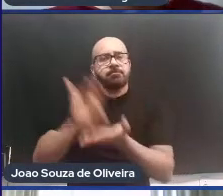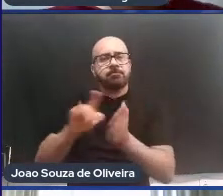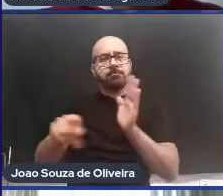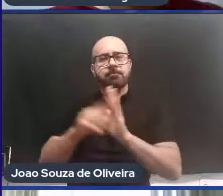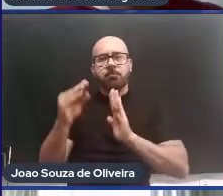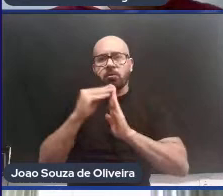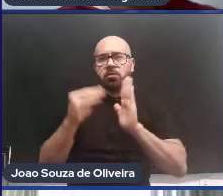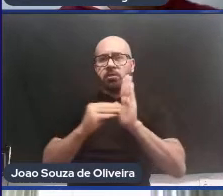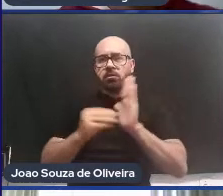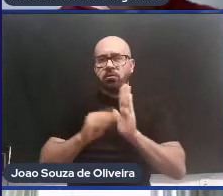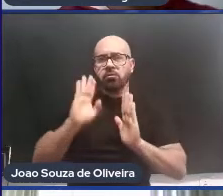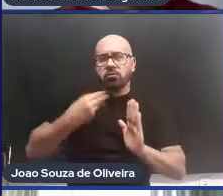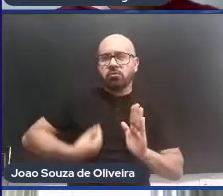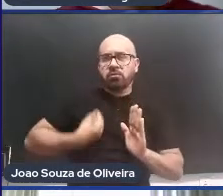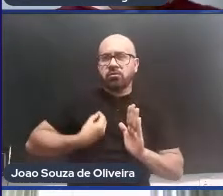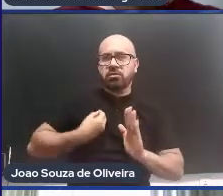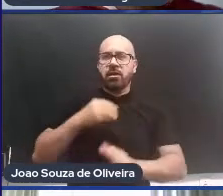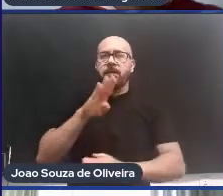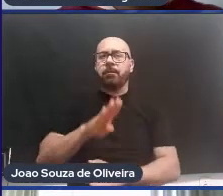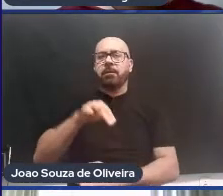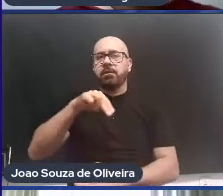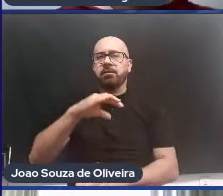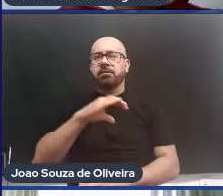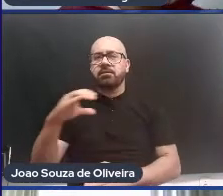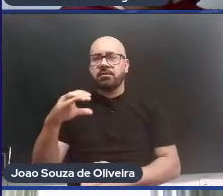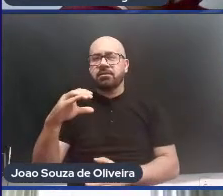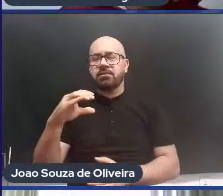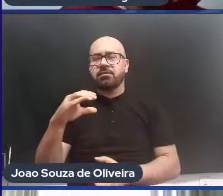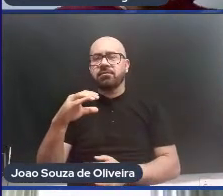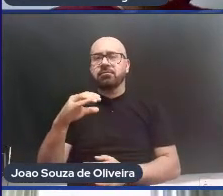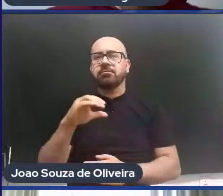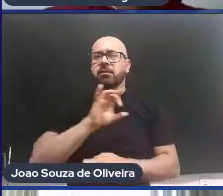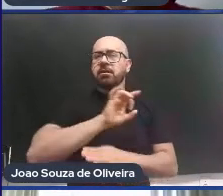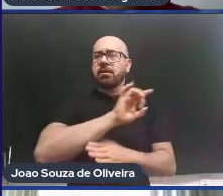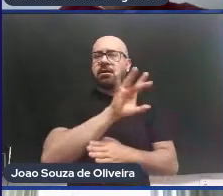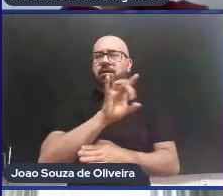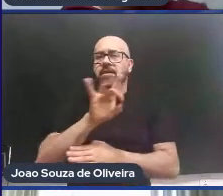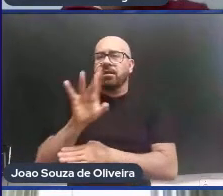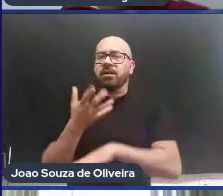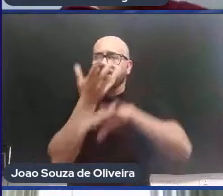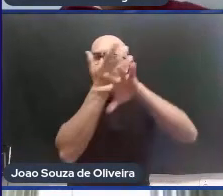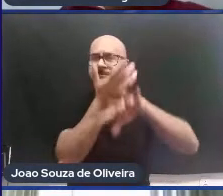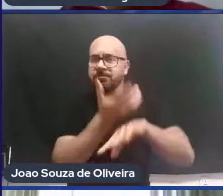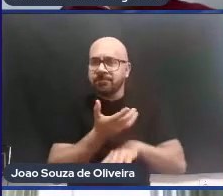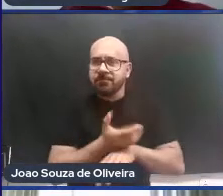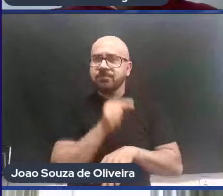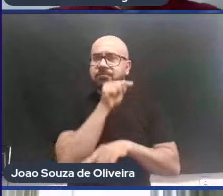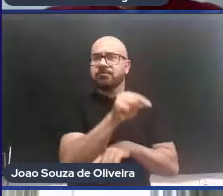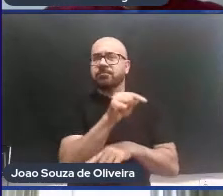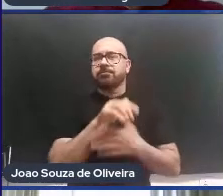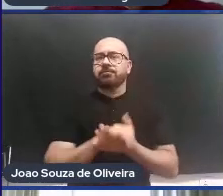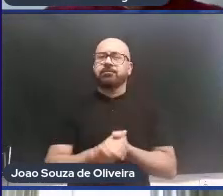conteúdos previstos na bncc para cada dia para cada disciplina